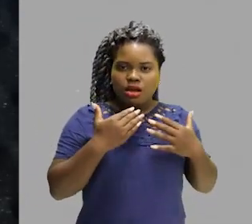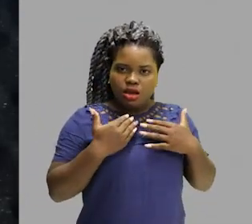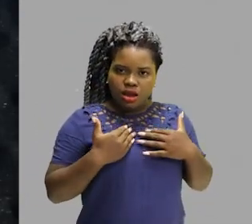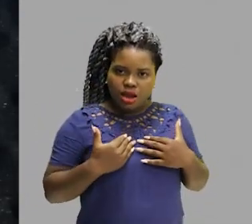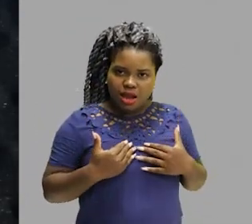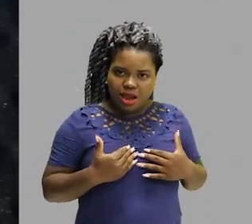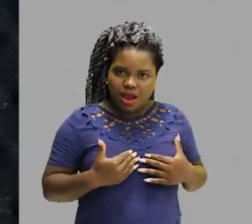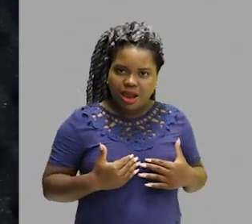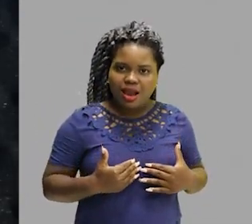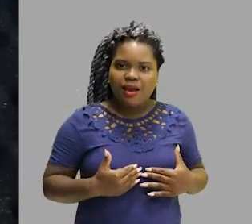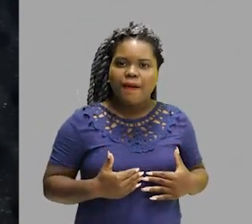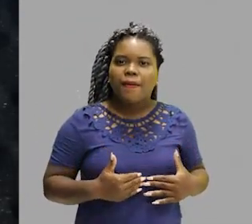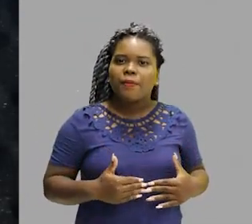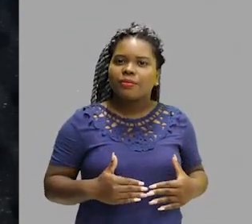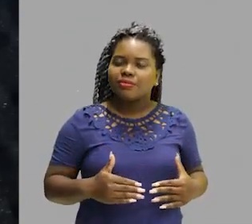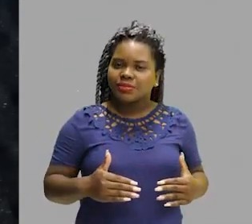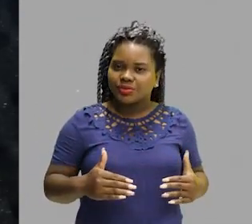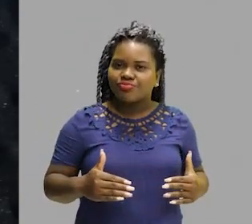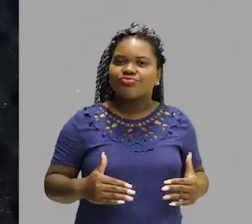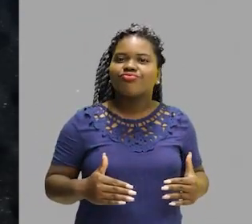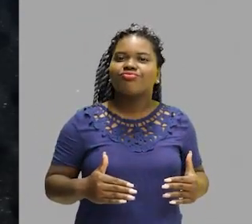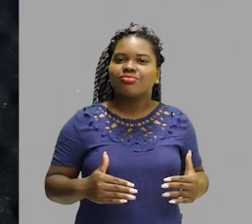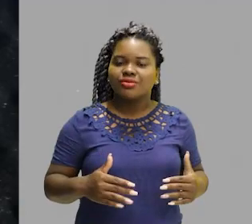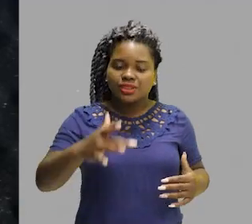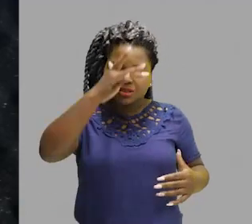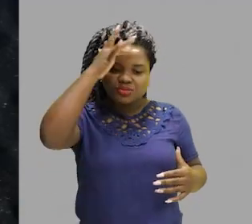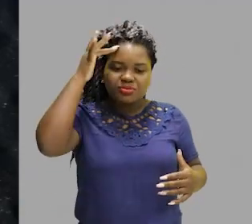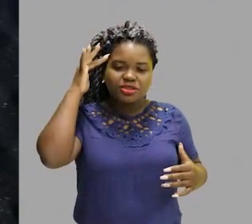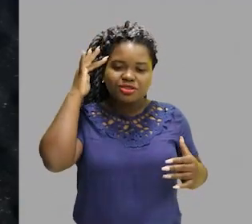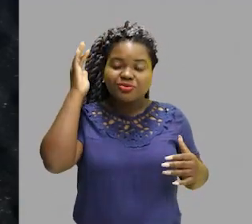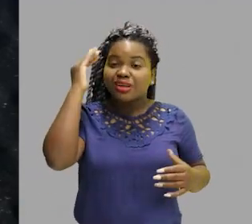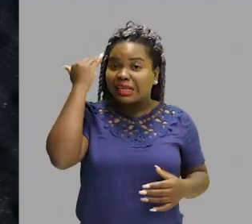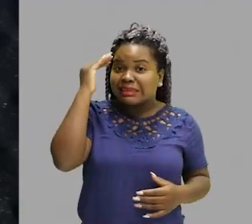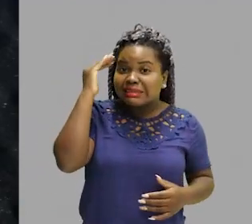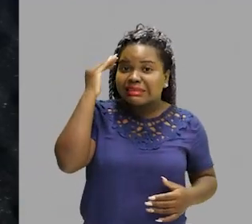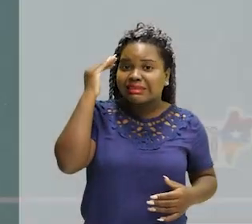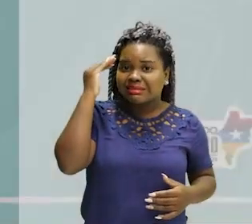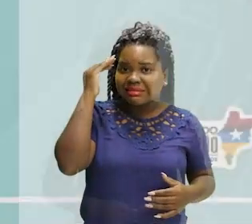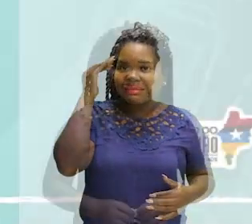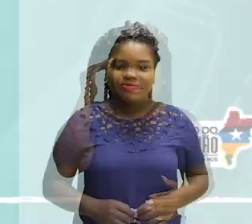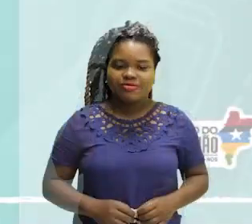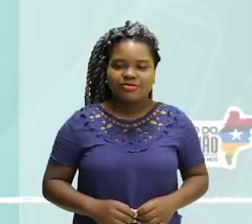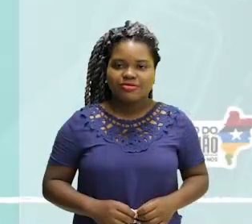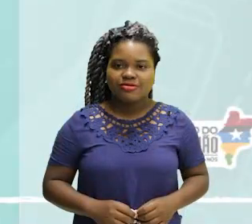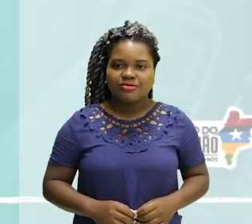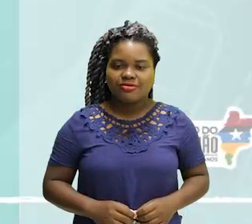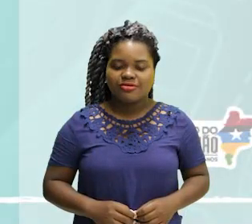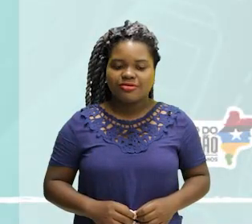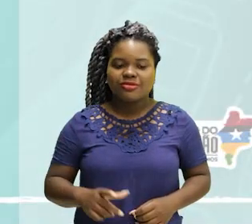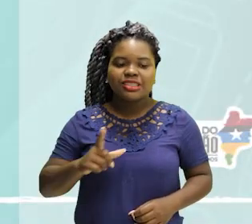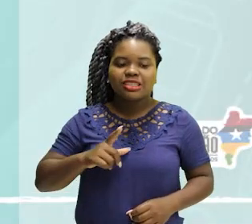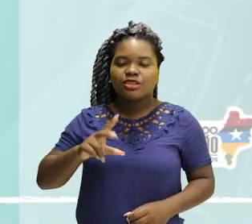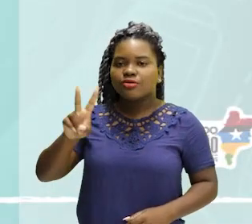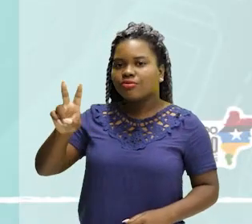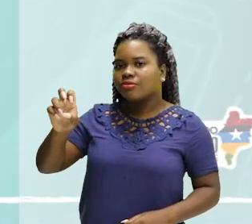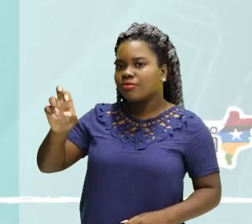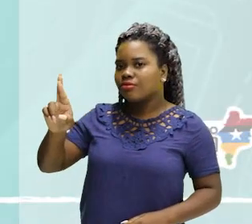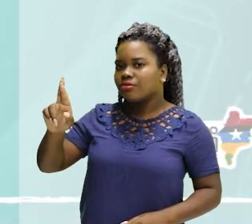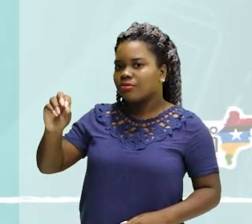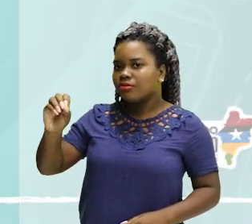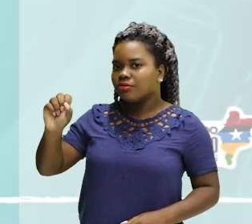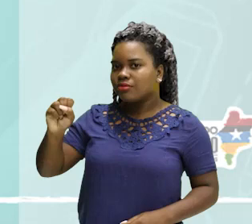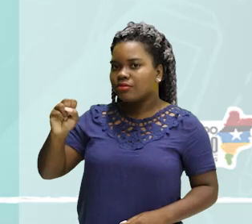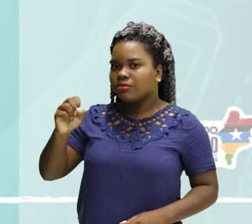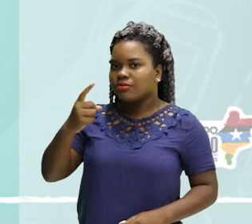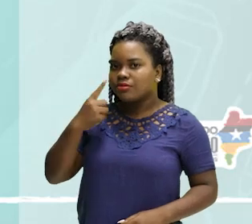devagar, do jeito que eu estou falando agora, para que as pessoas entendam o que está sendo dito pelo eu lírico. O verso vai